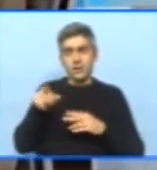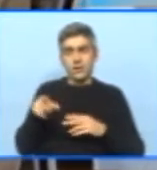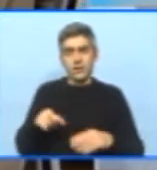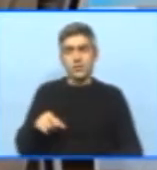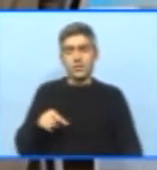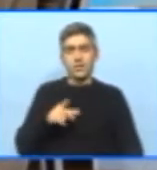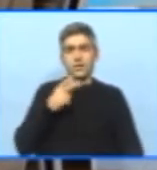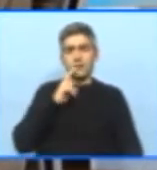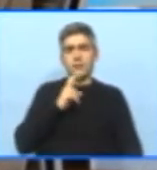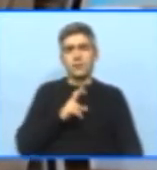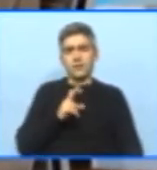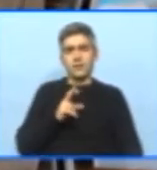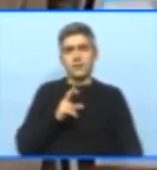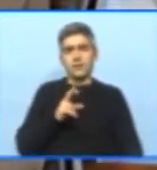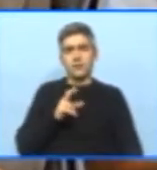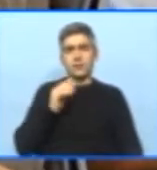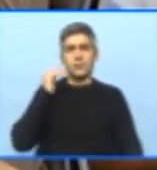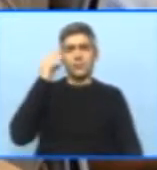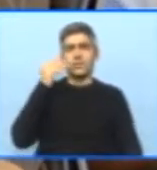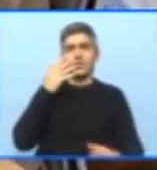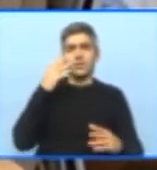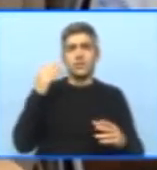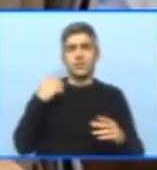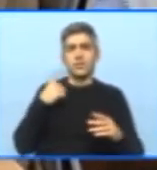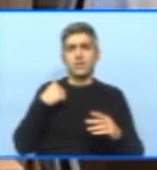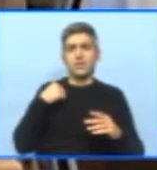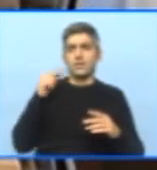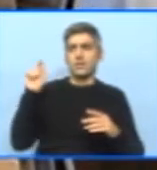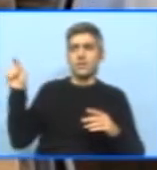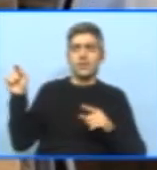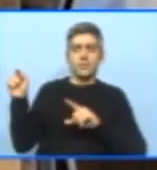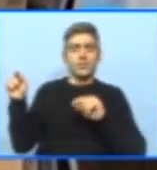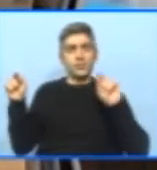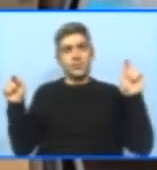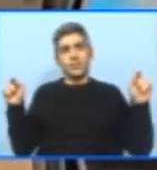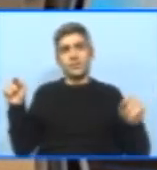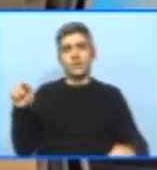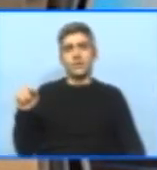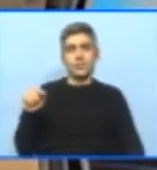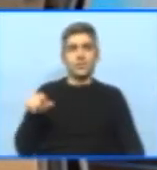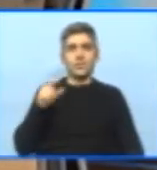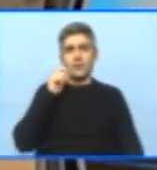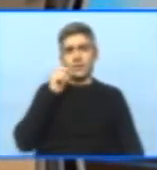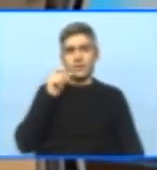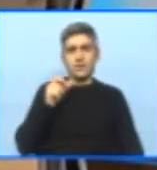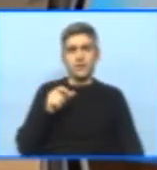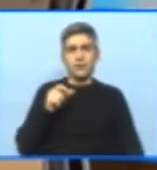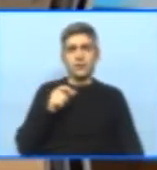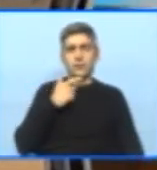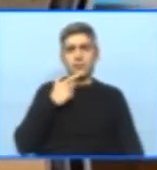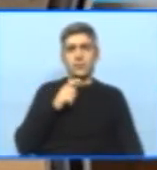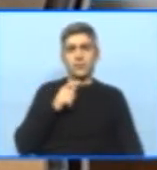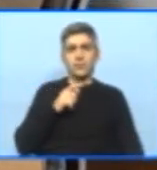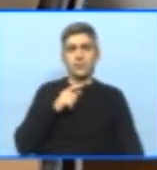E ele respondeu: o céu é muito grande, ele vai estar num lado e eu vou estar no outro. Mas esse homem não percebeu